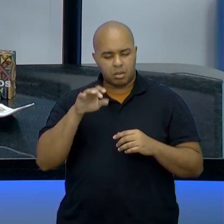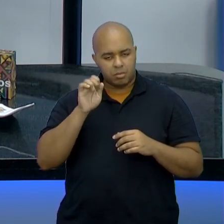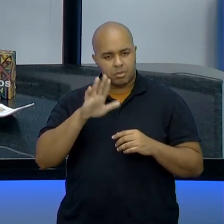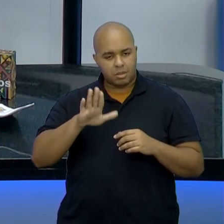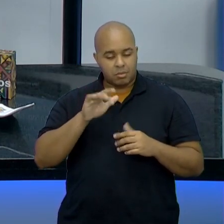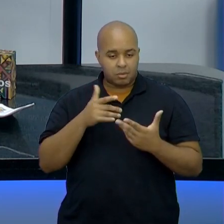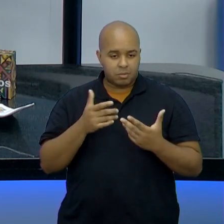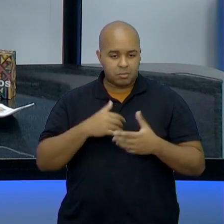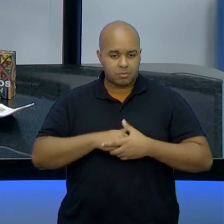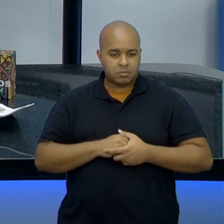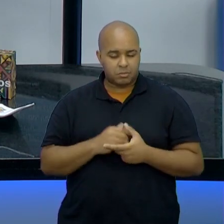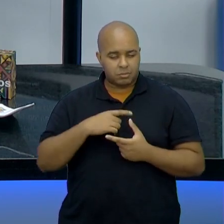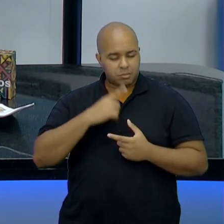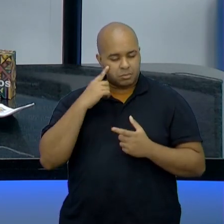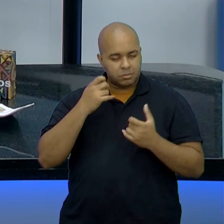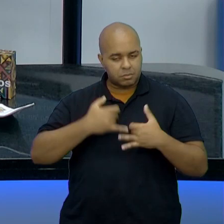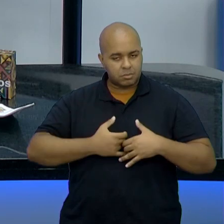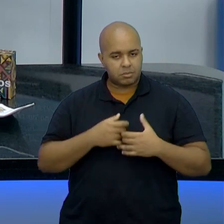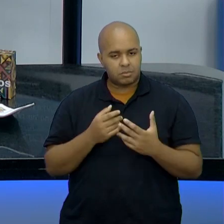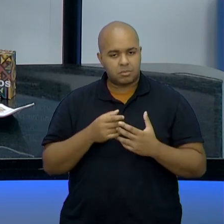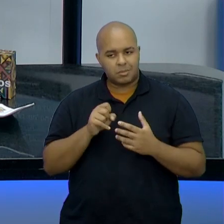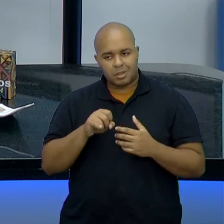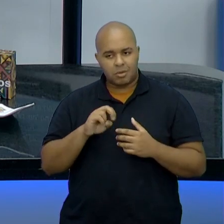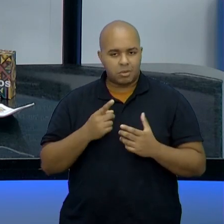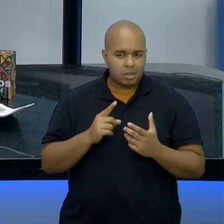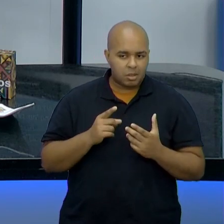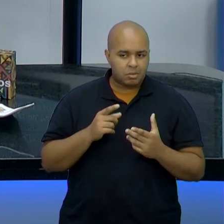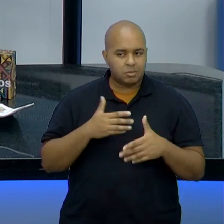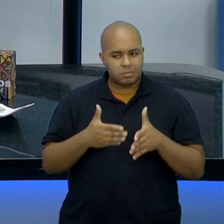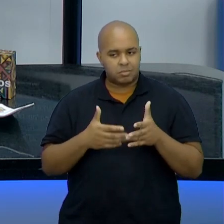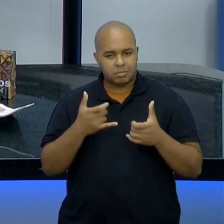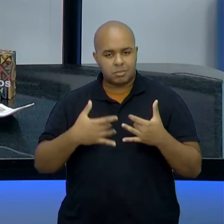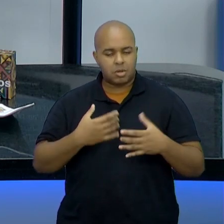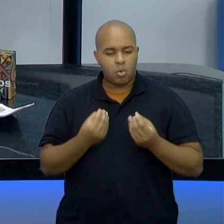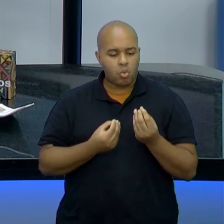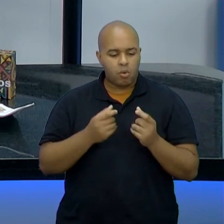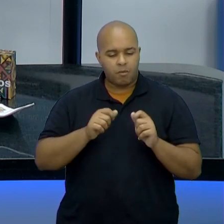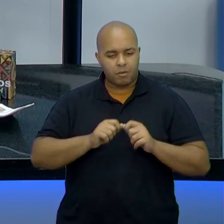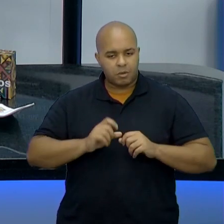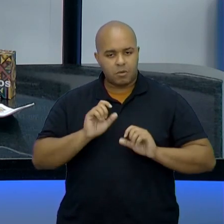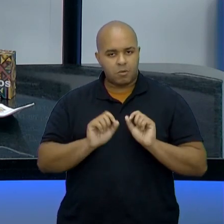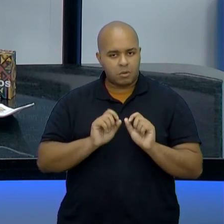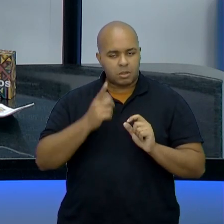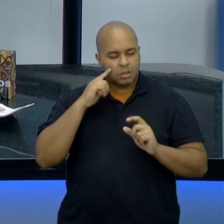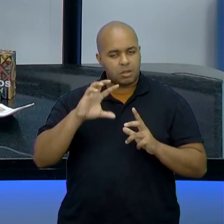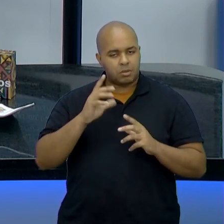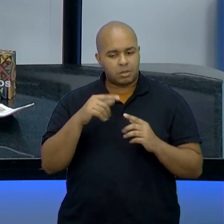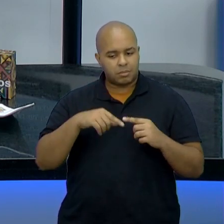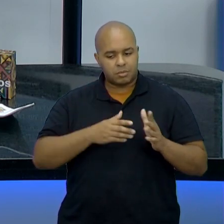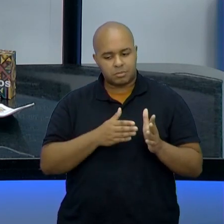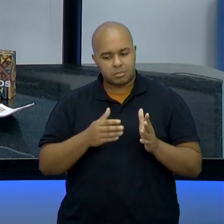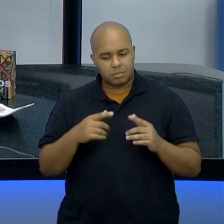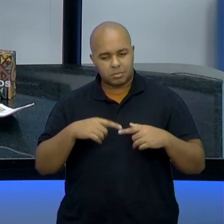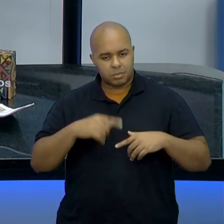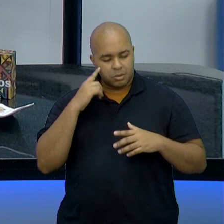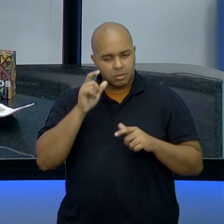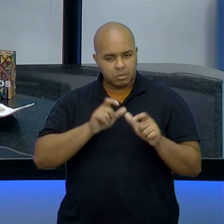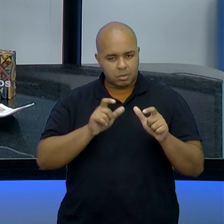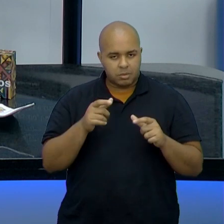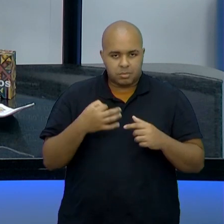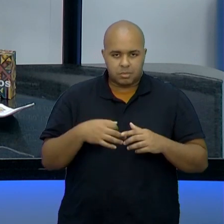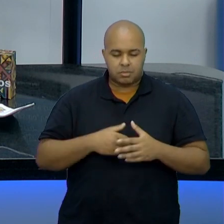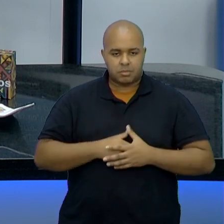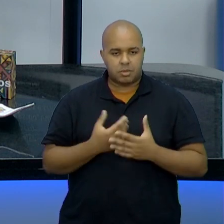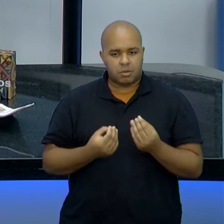aí tem a explicação sim ou não e vai explicando como que acontece nos casos dos exemplos